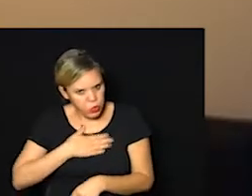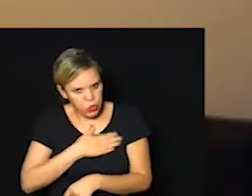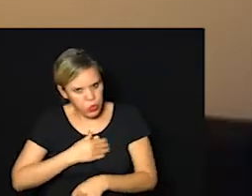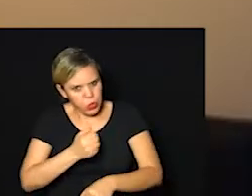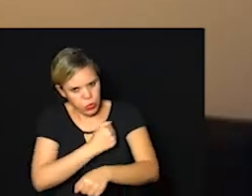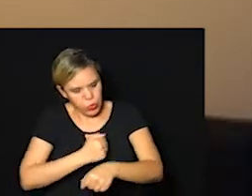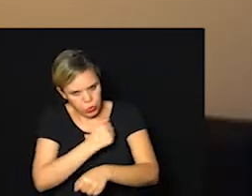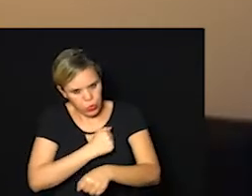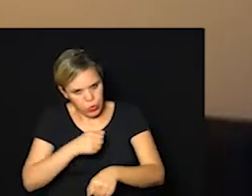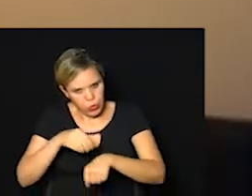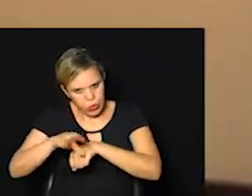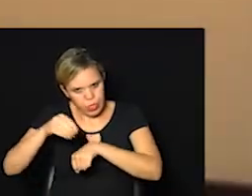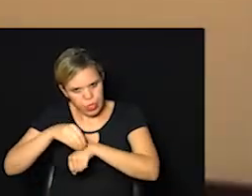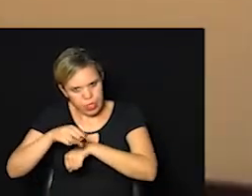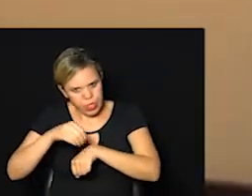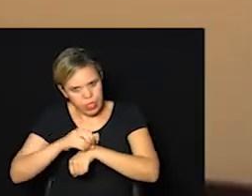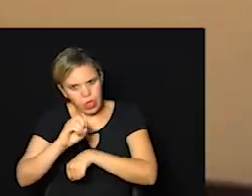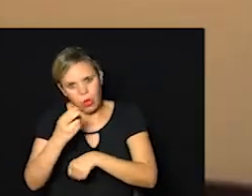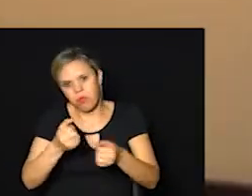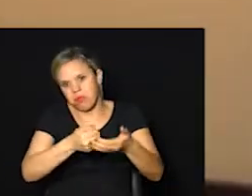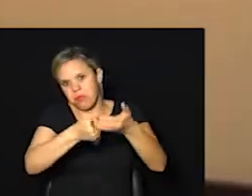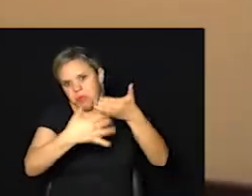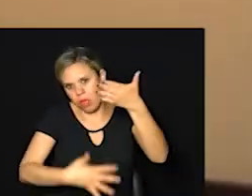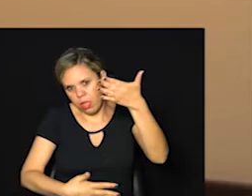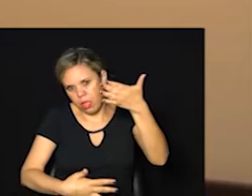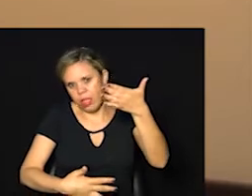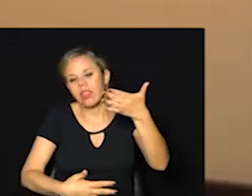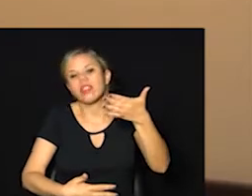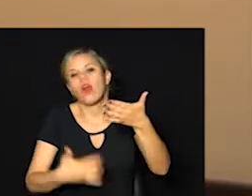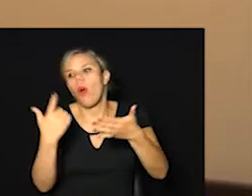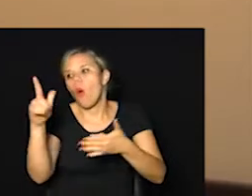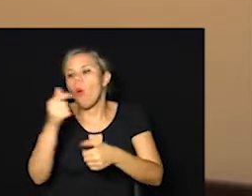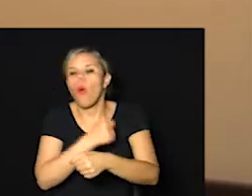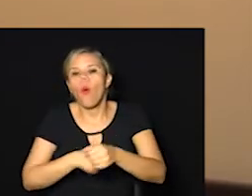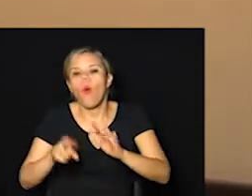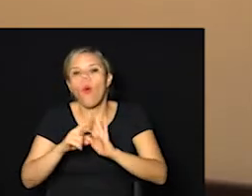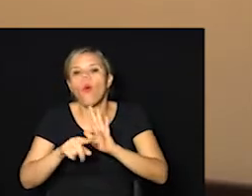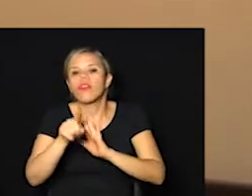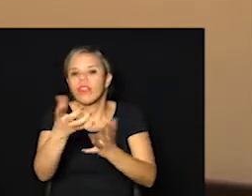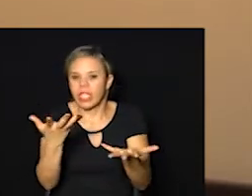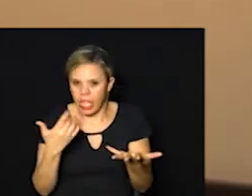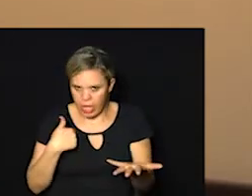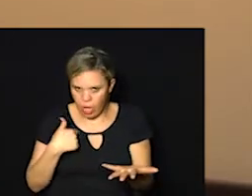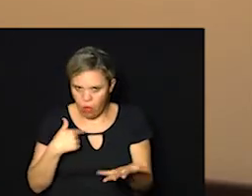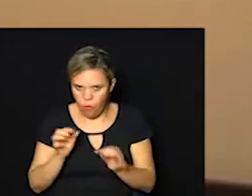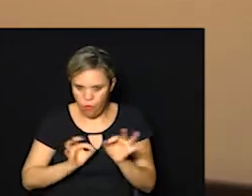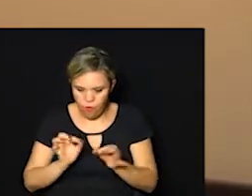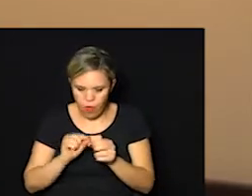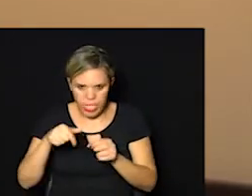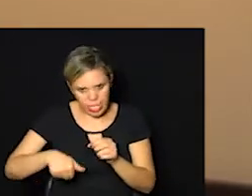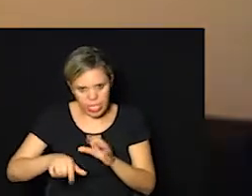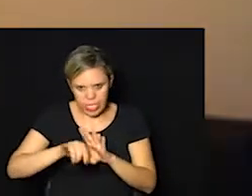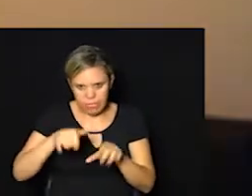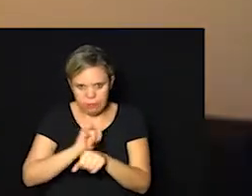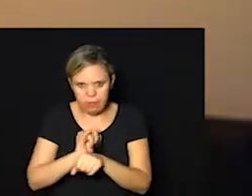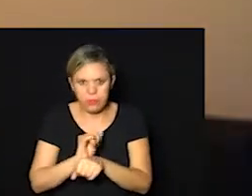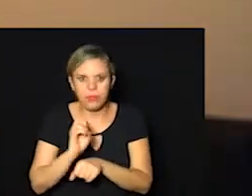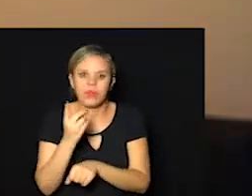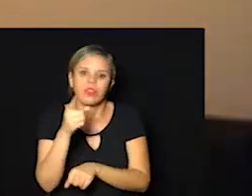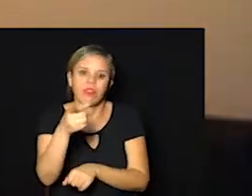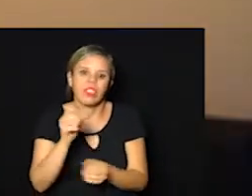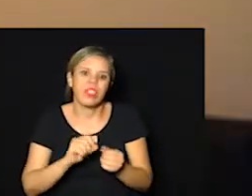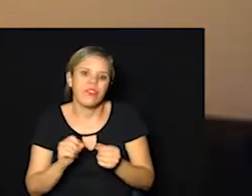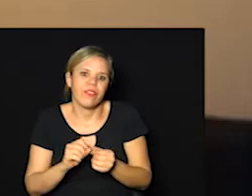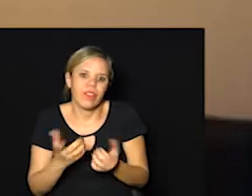gostando das receitas que eu tô trazendo. Ou nos comentários, deixa aí uma outra receita que você quer que eu traga aqui no canal, ou que